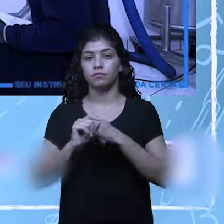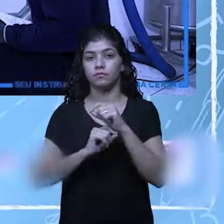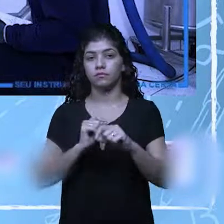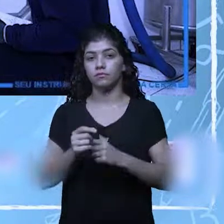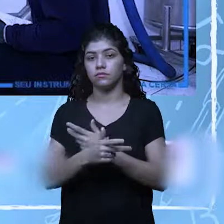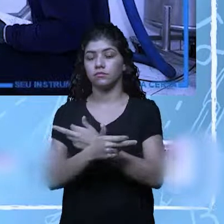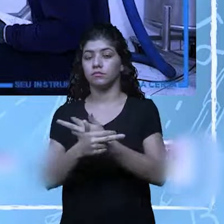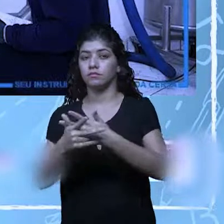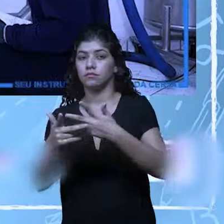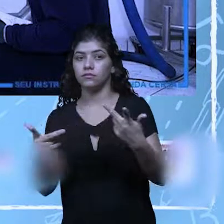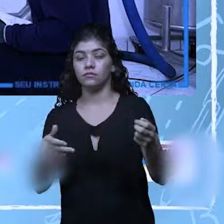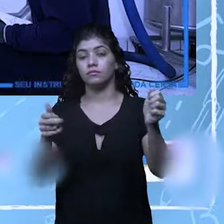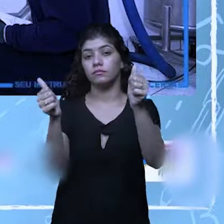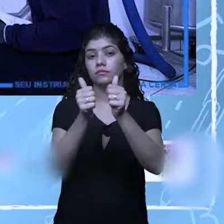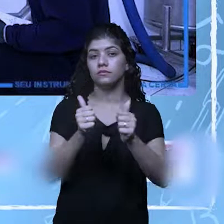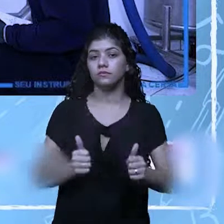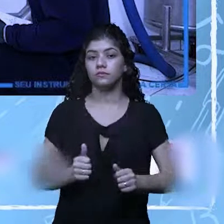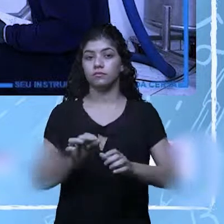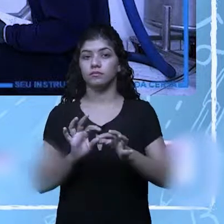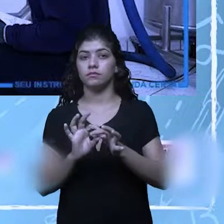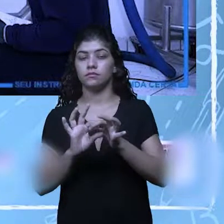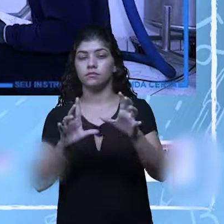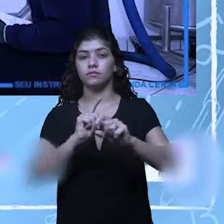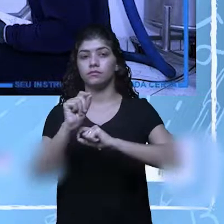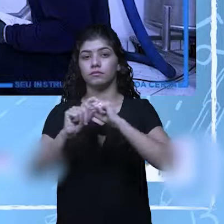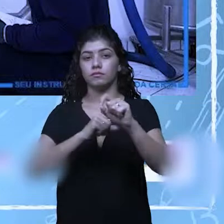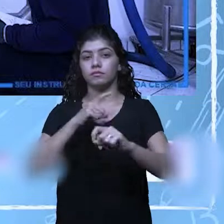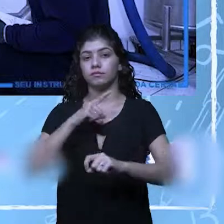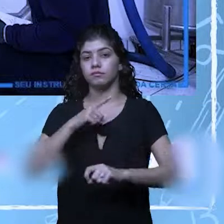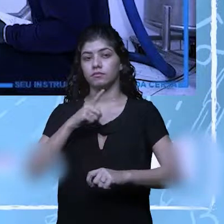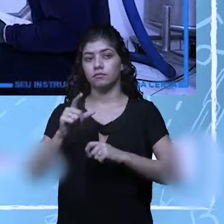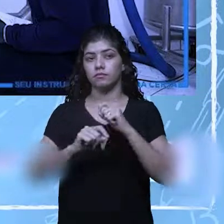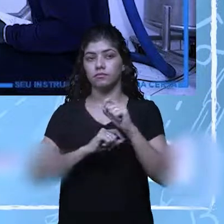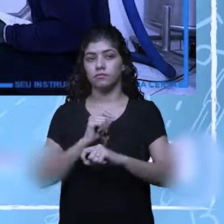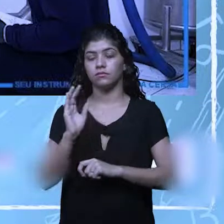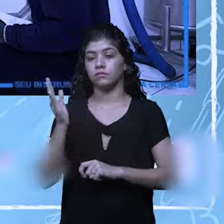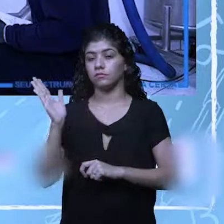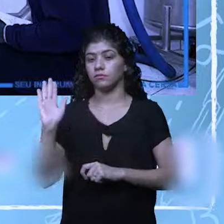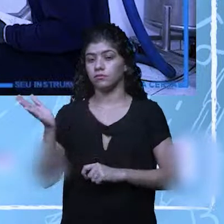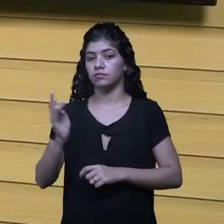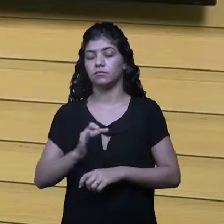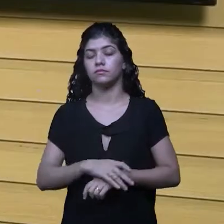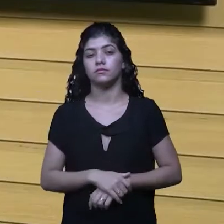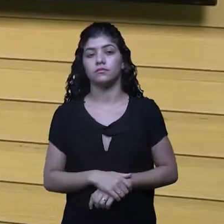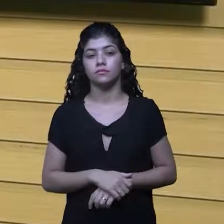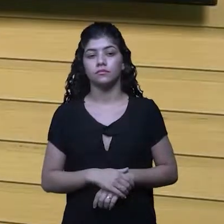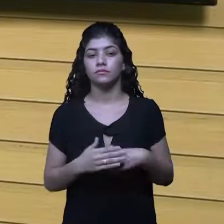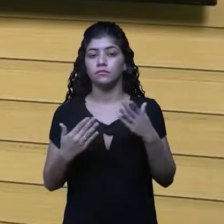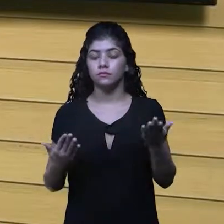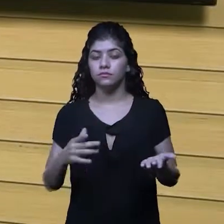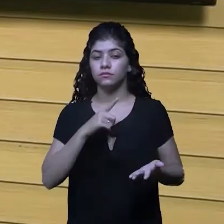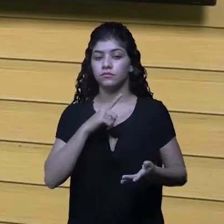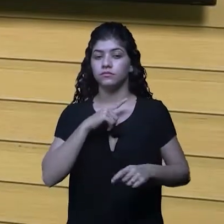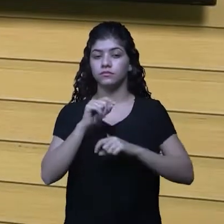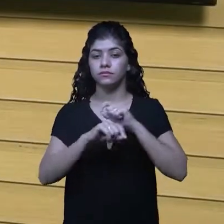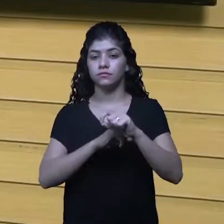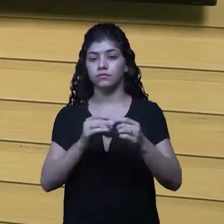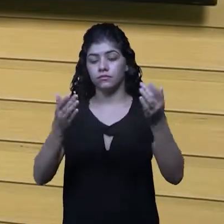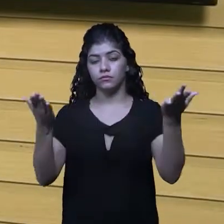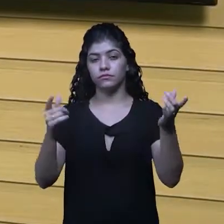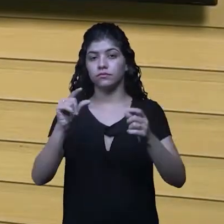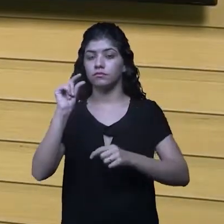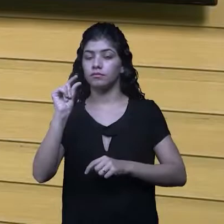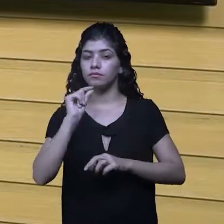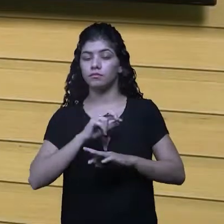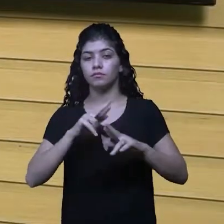instrumento é uma análise de um dispositivo que já passou pela calibração. Então aqui nós temos um pouquinho